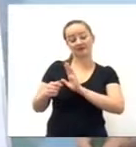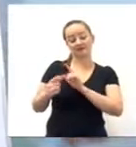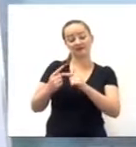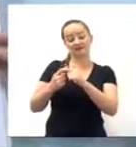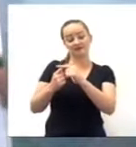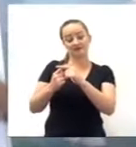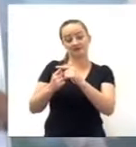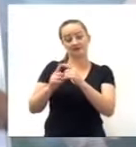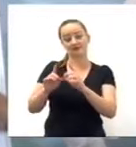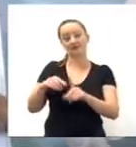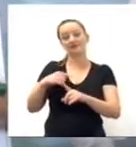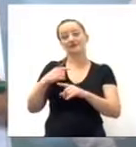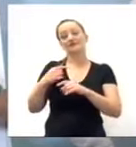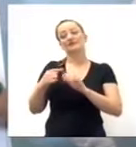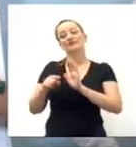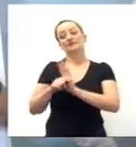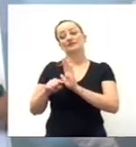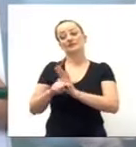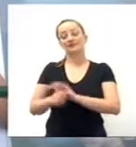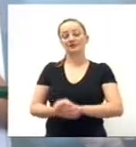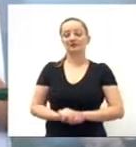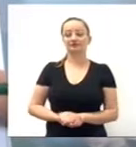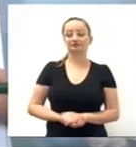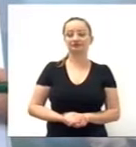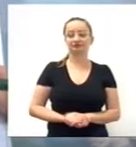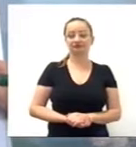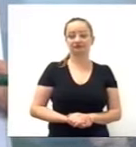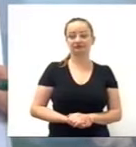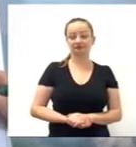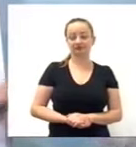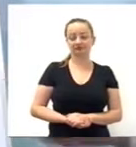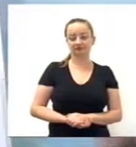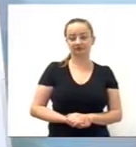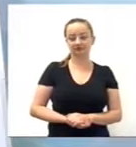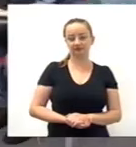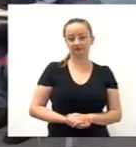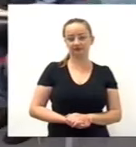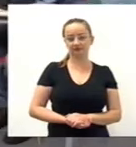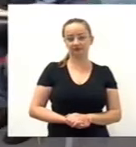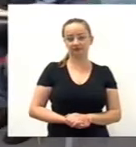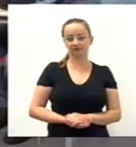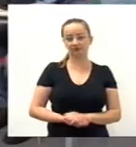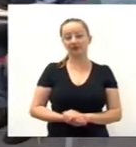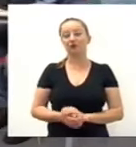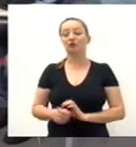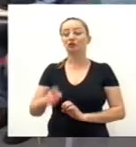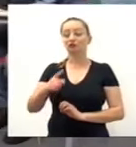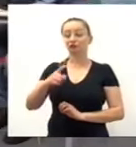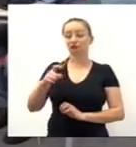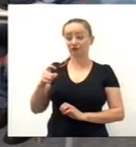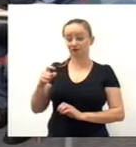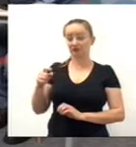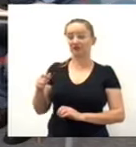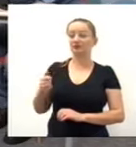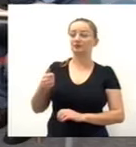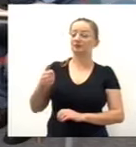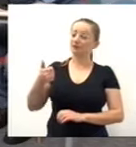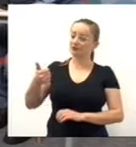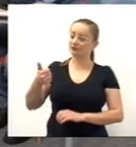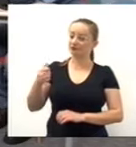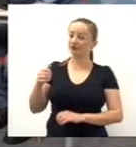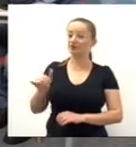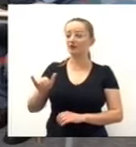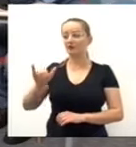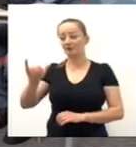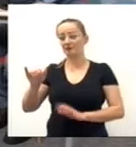negativo. Então, eu tenho o X é positivo e o Y é negativo, certo? Agora vamos